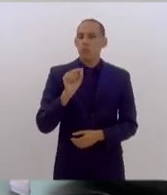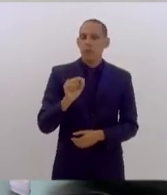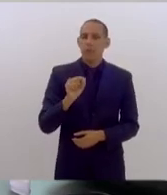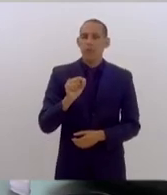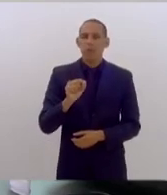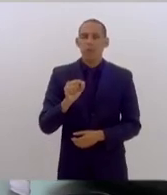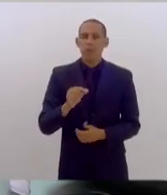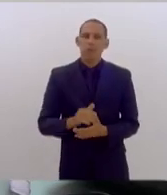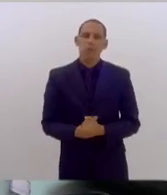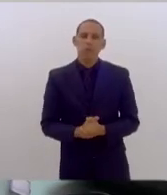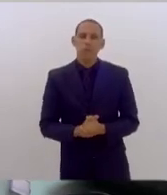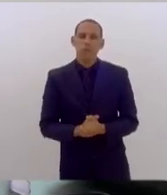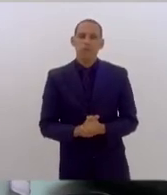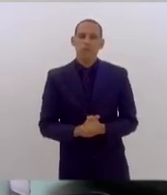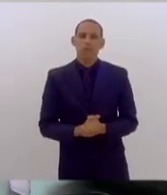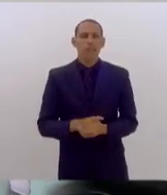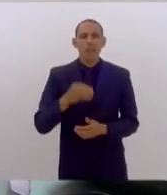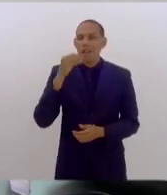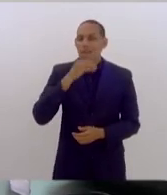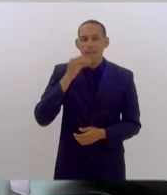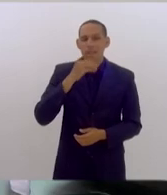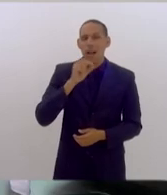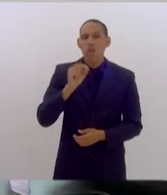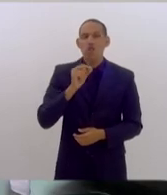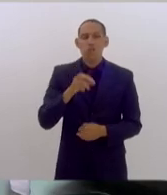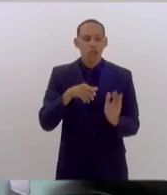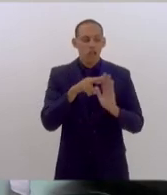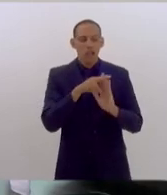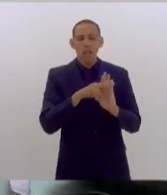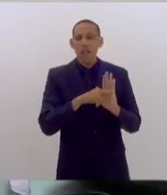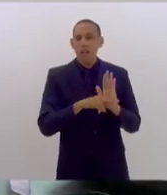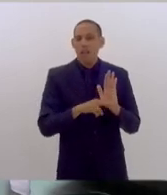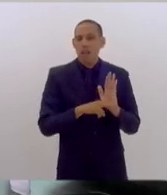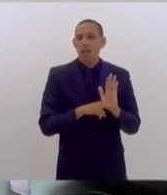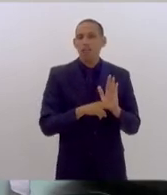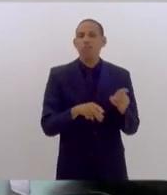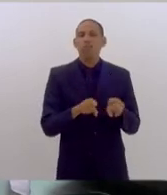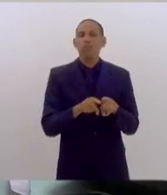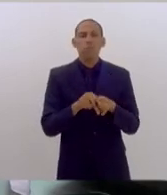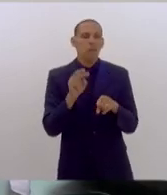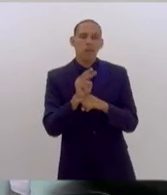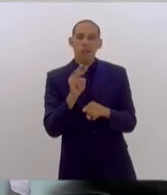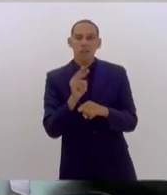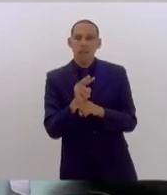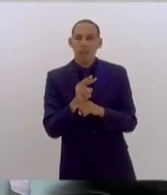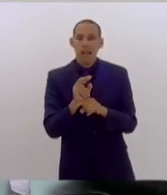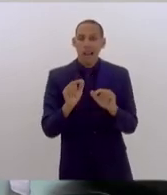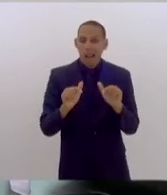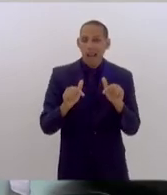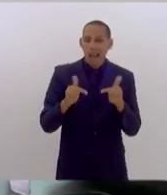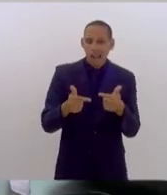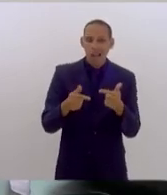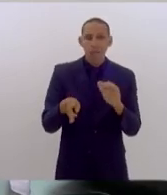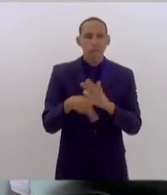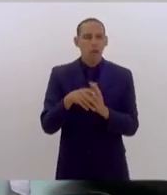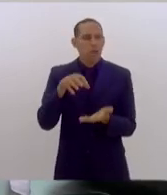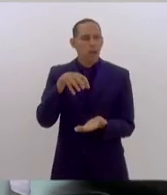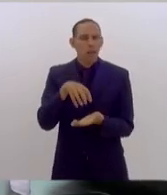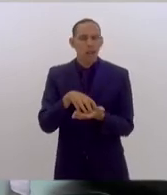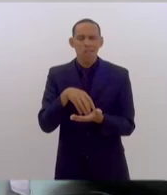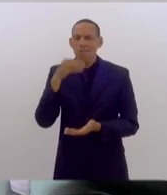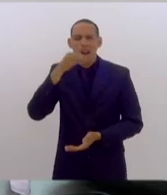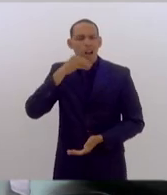fragilidade dos dispositivos regulatórios fiscalizatórios né Ou seja a fragilidade da atuação da agência reguladora